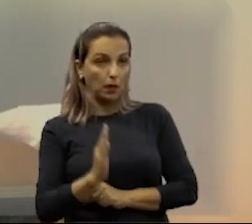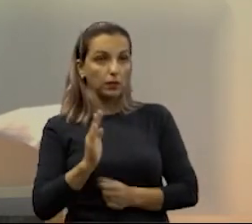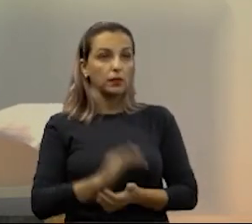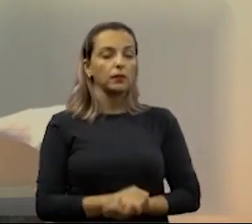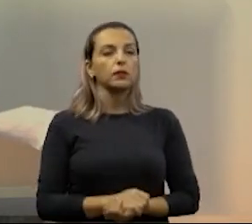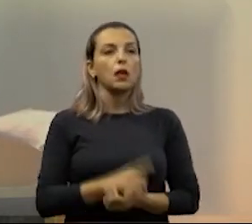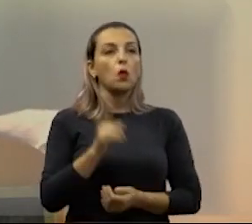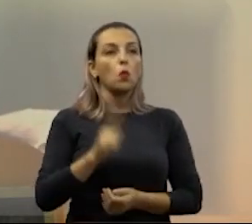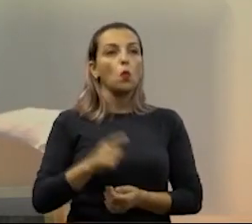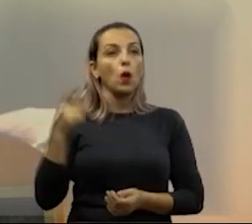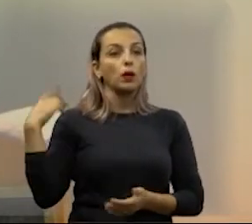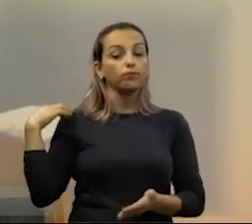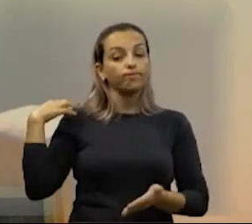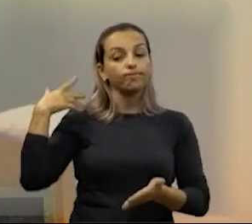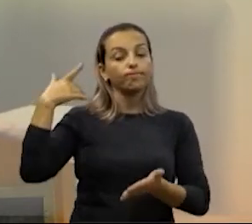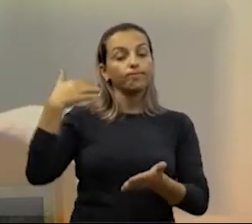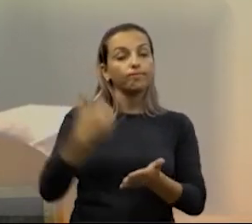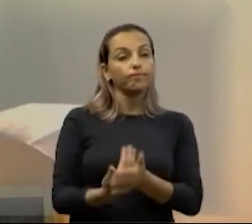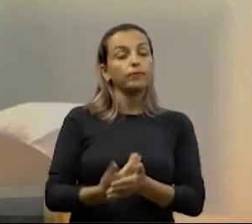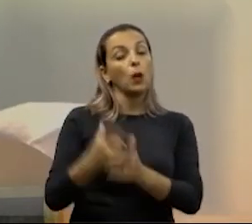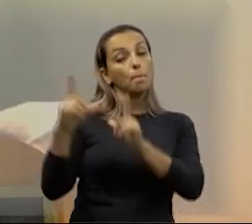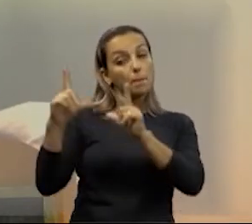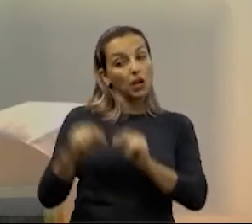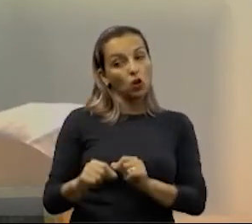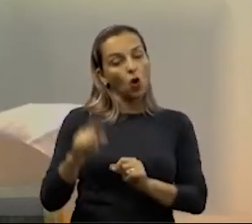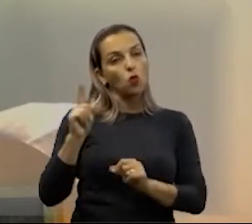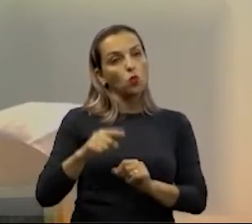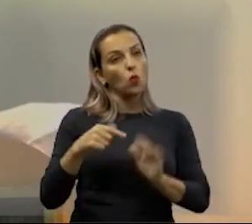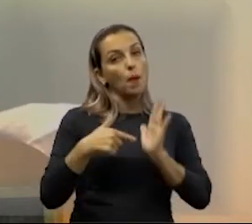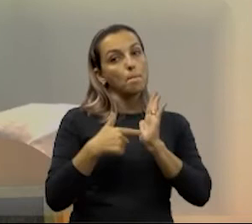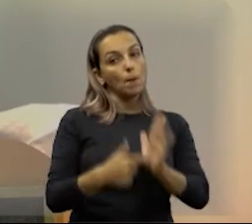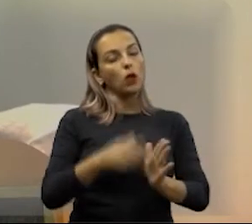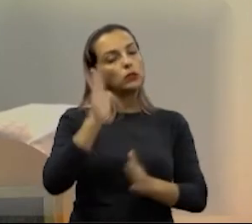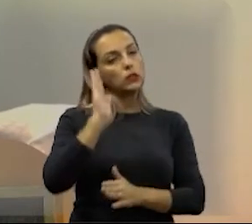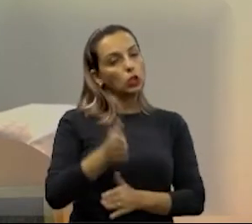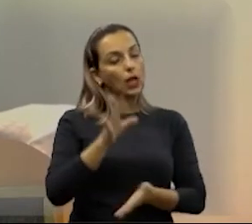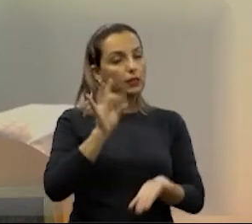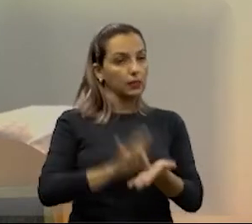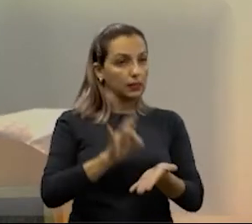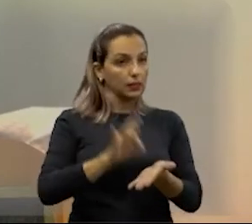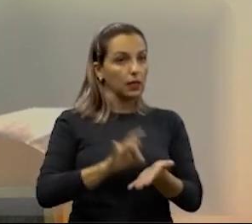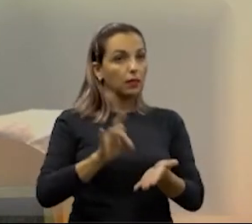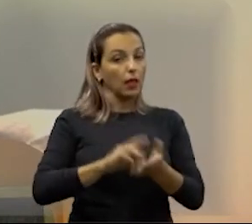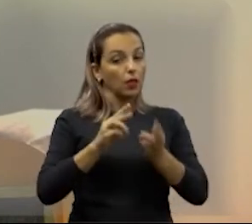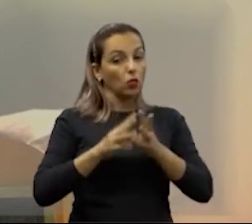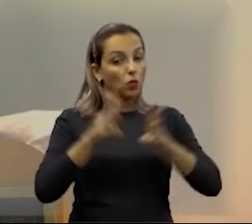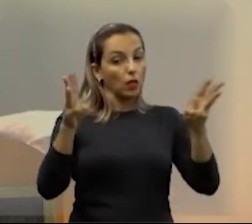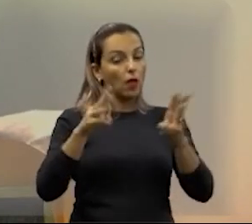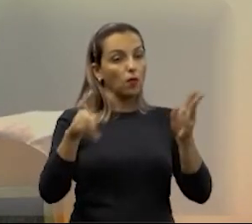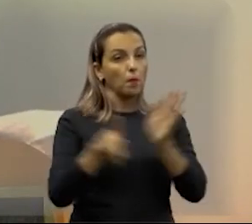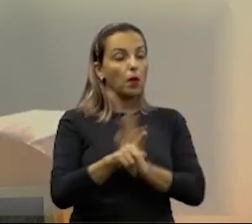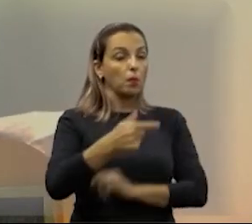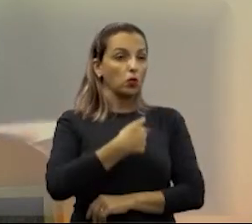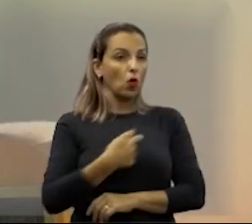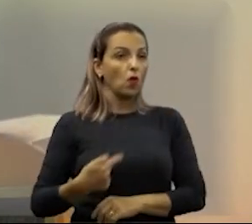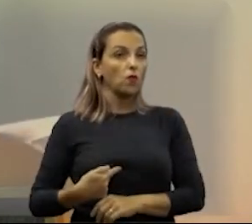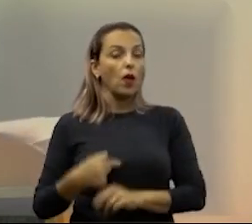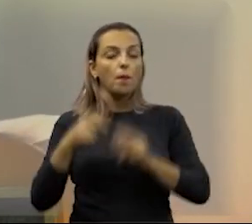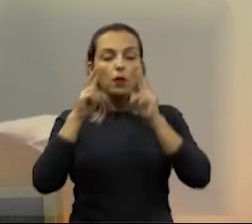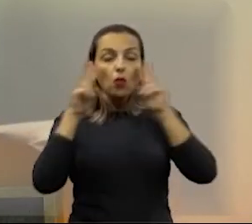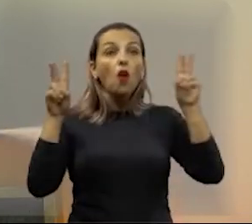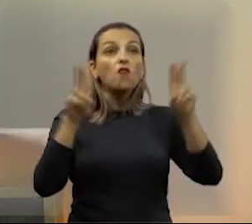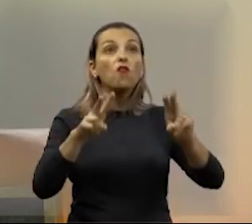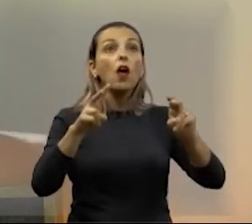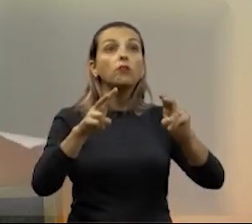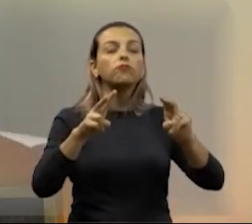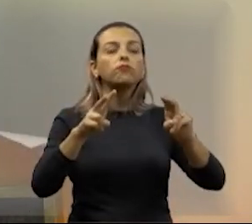série desde 2007. E isso é fato, não é falácia. Está no site de transparência do governo. É só entrar e confirmar, ao